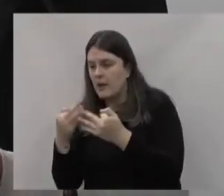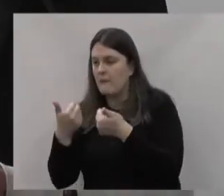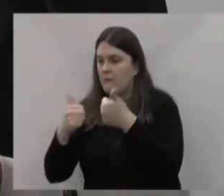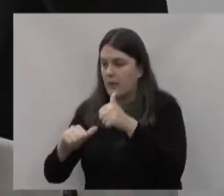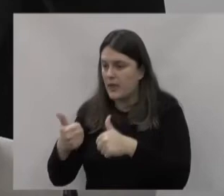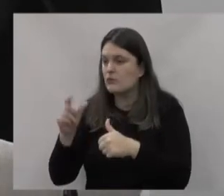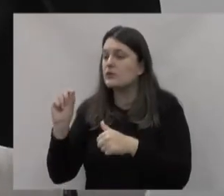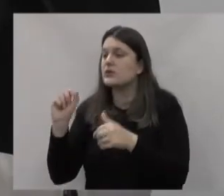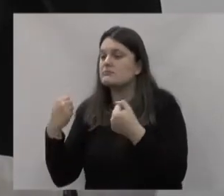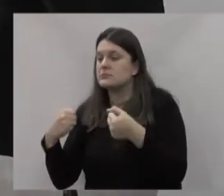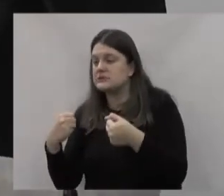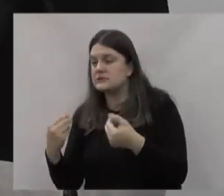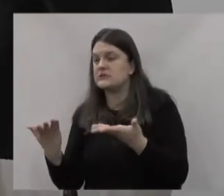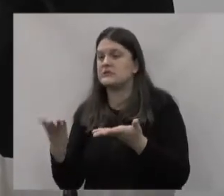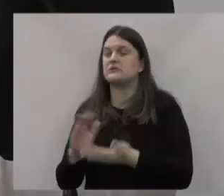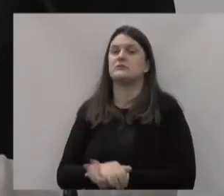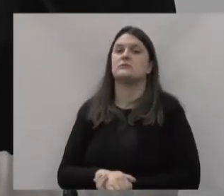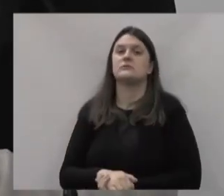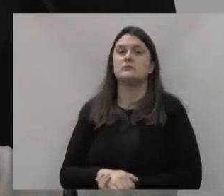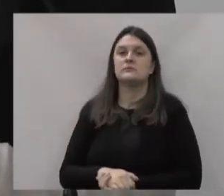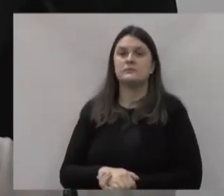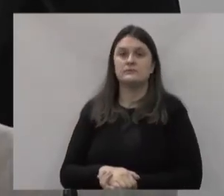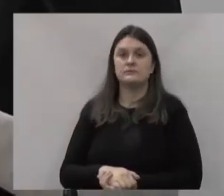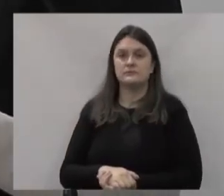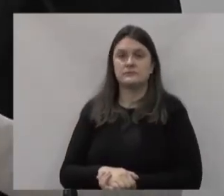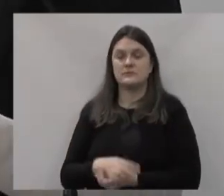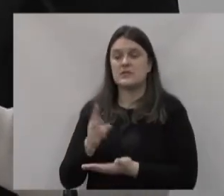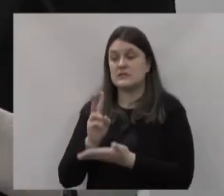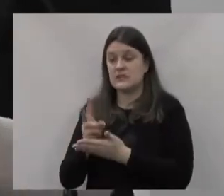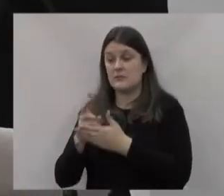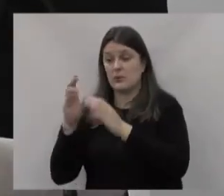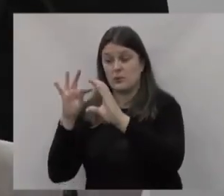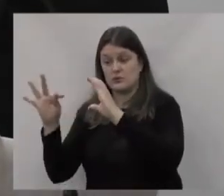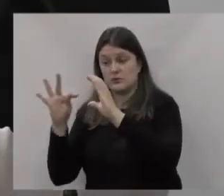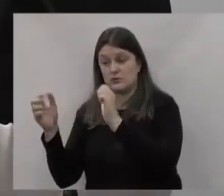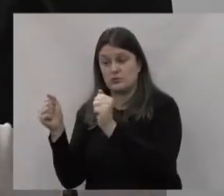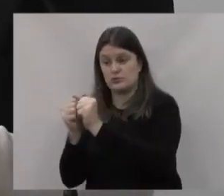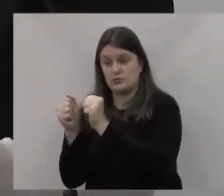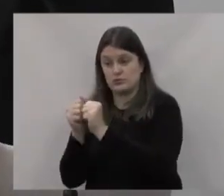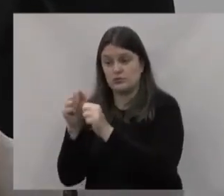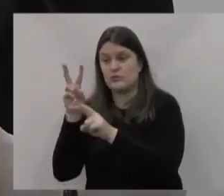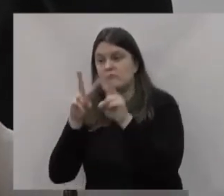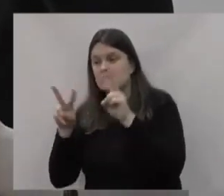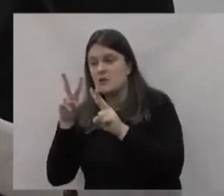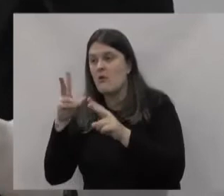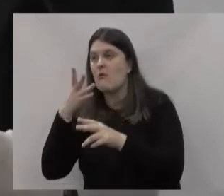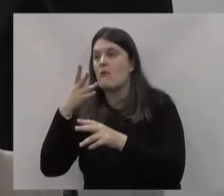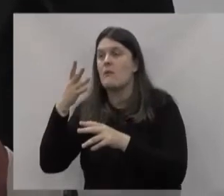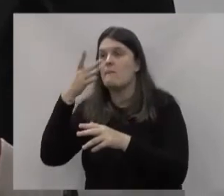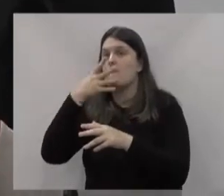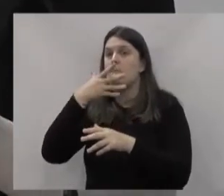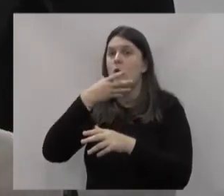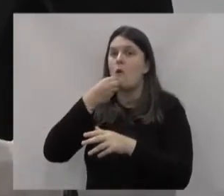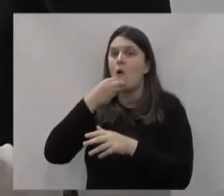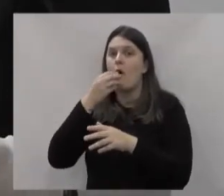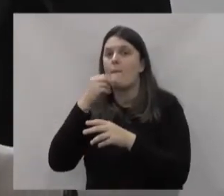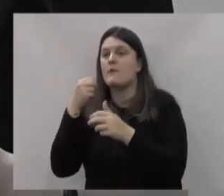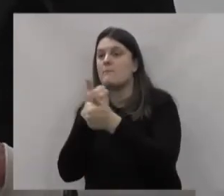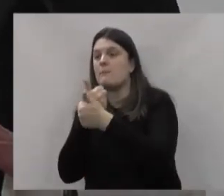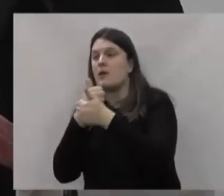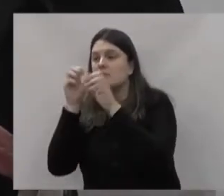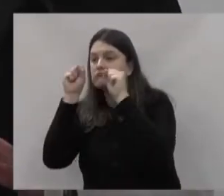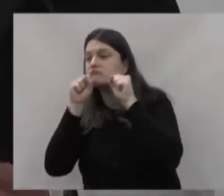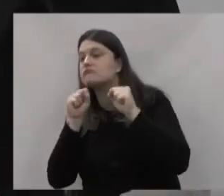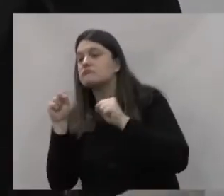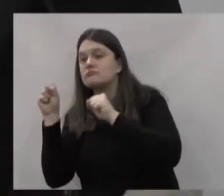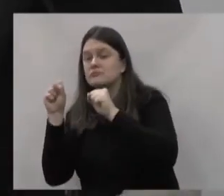que a família necessita, né? Sempre o conselho tutelar está de olho para ver se o agressor está em volta da casa. Então,